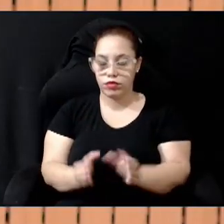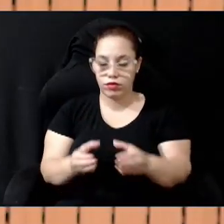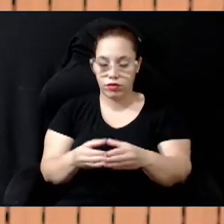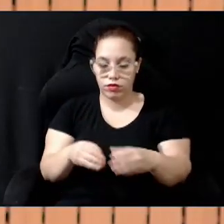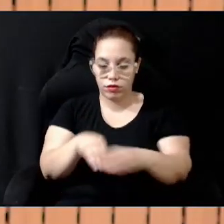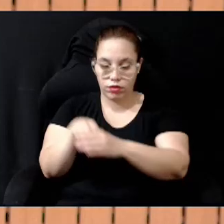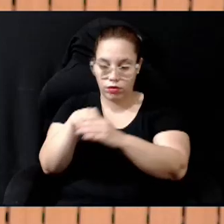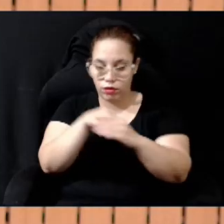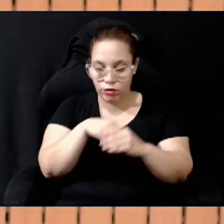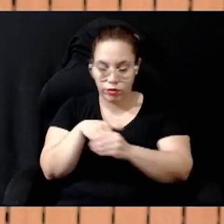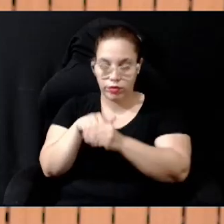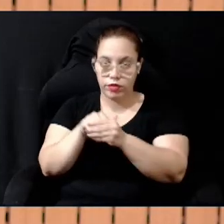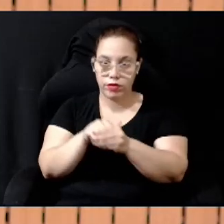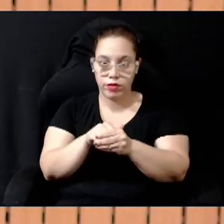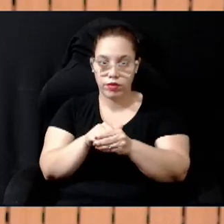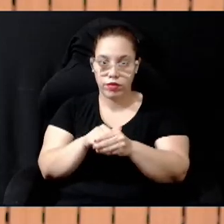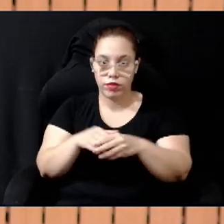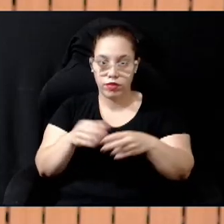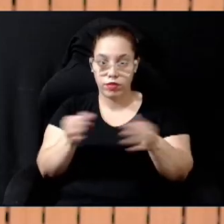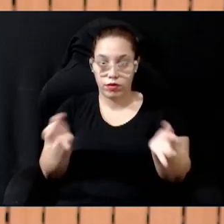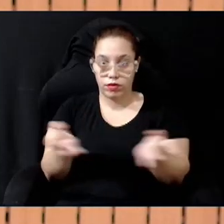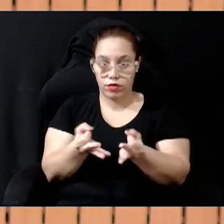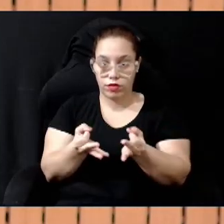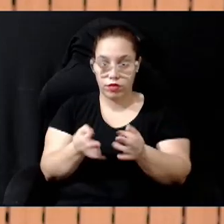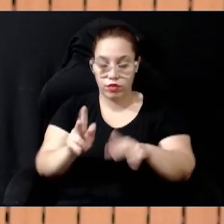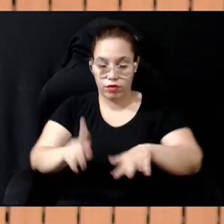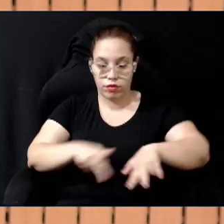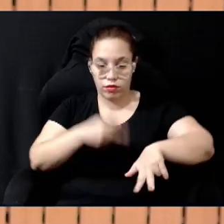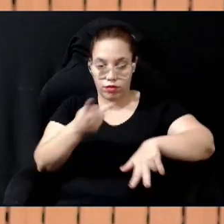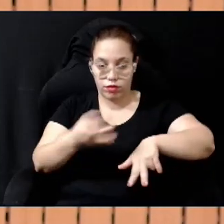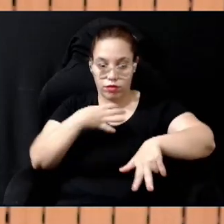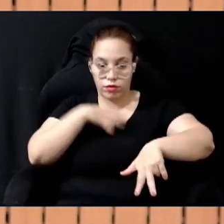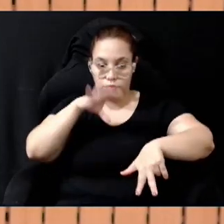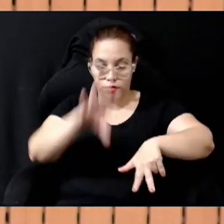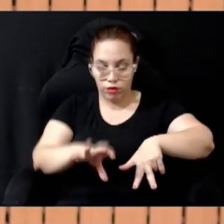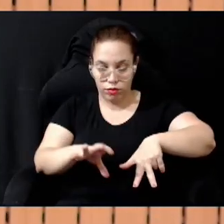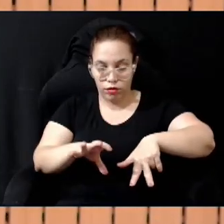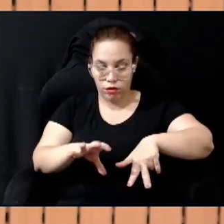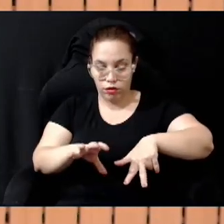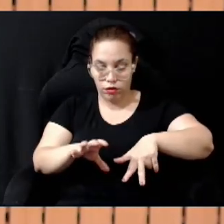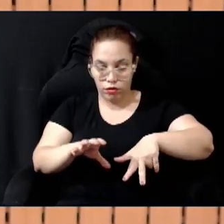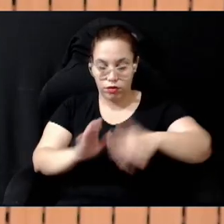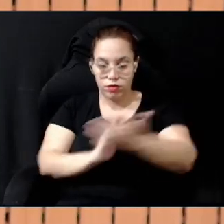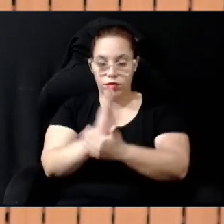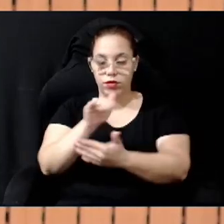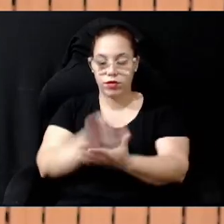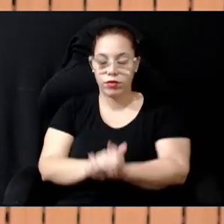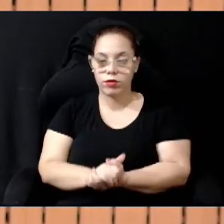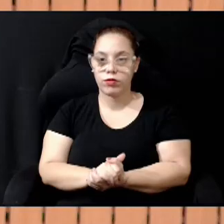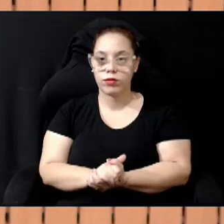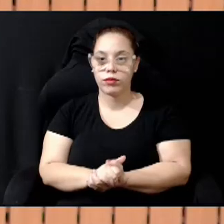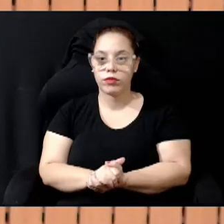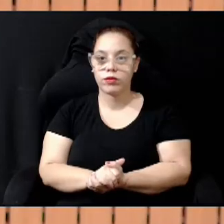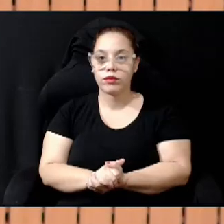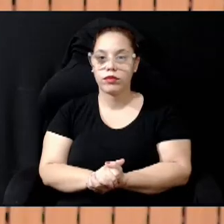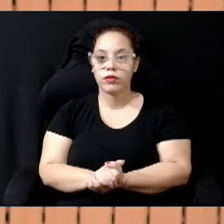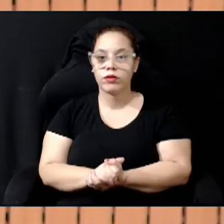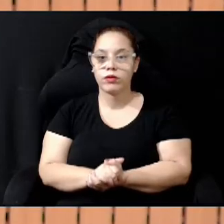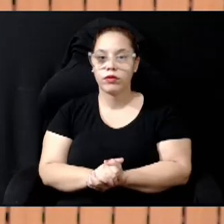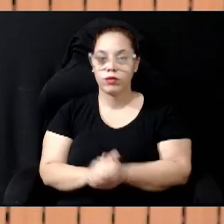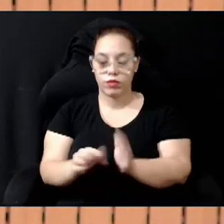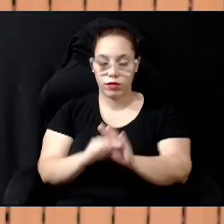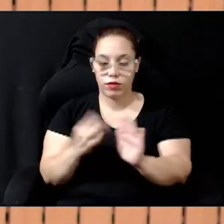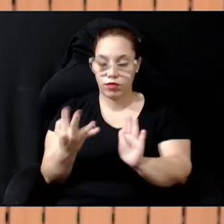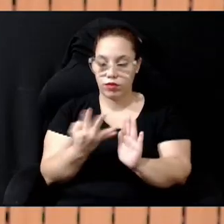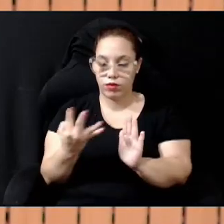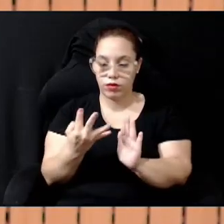O quórum é maioria simples. Vereadores favoráveis permaneçam como estão. Aprovado. Item 4.